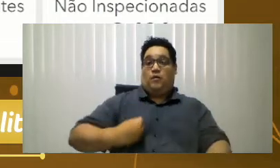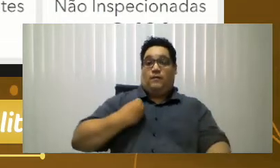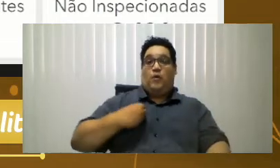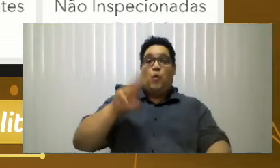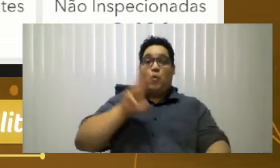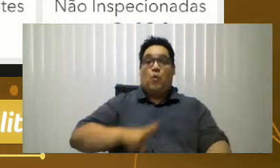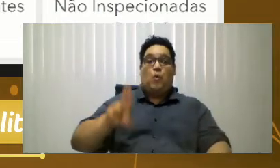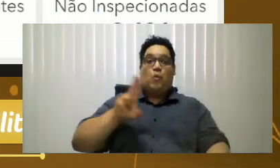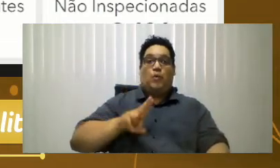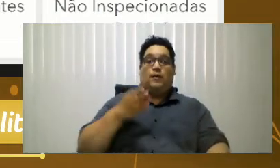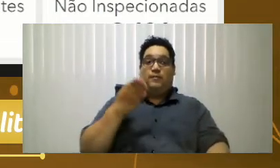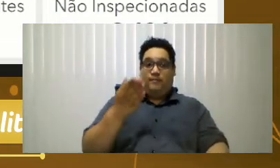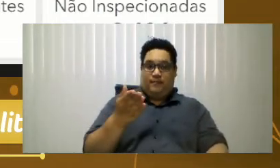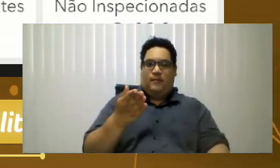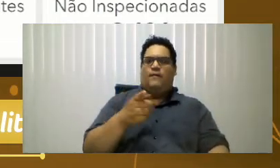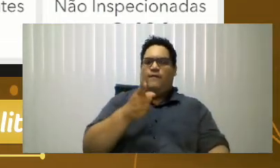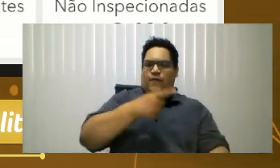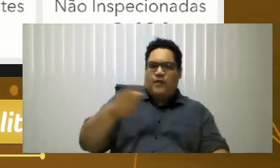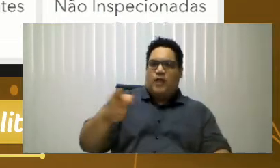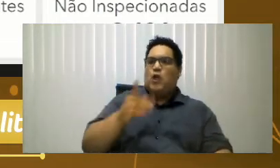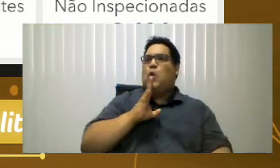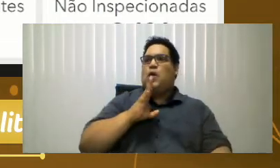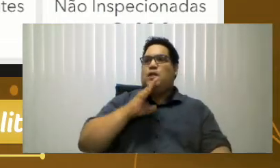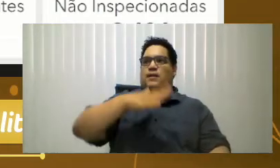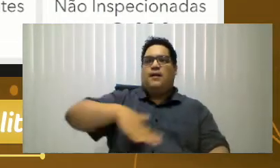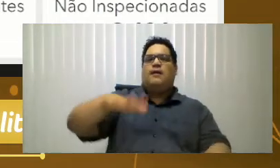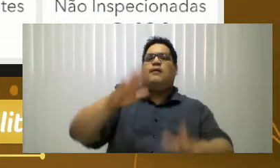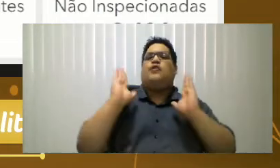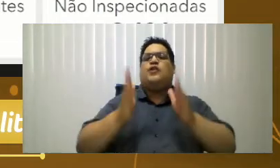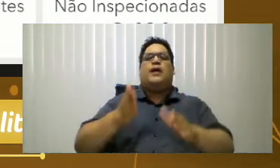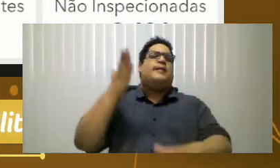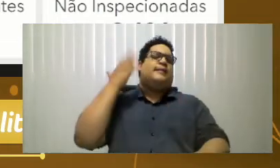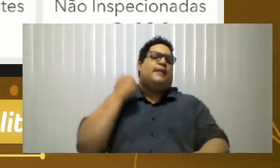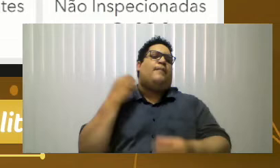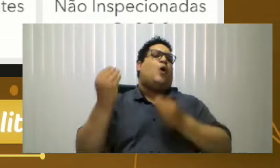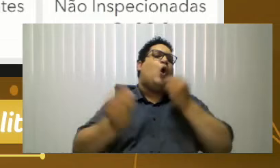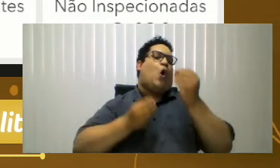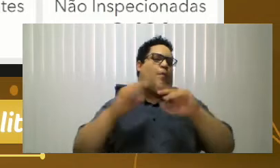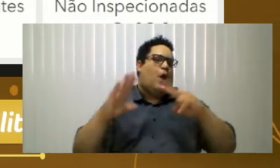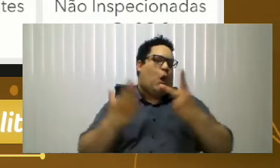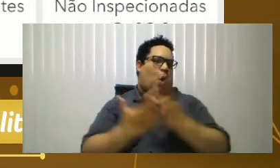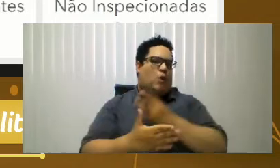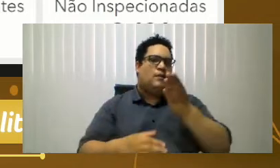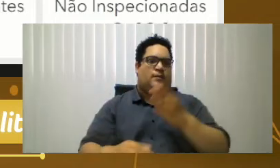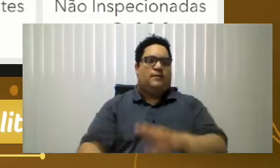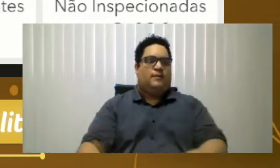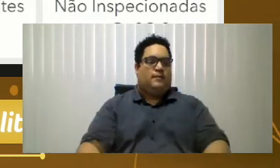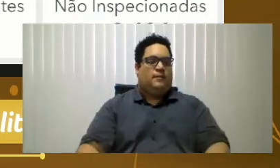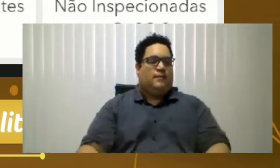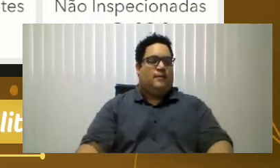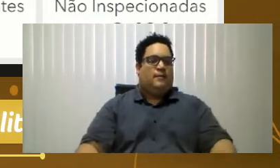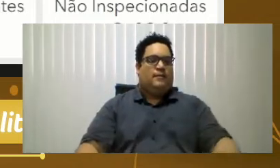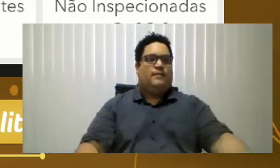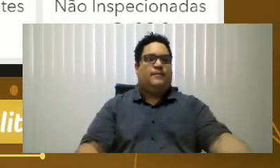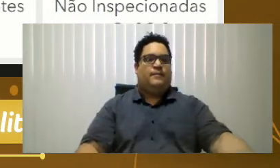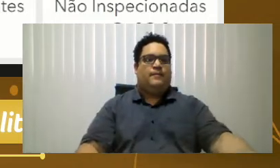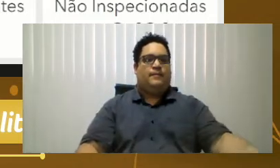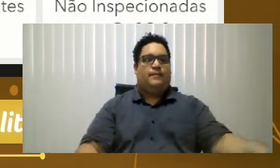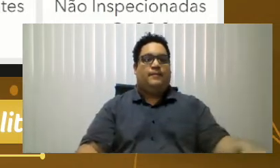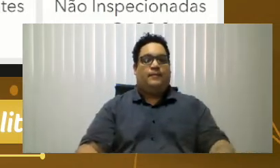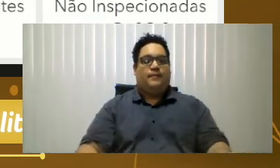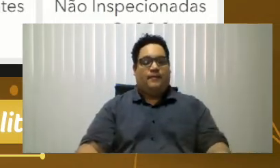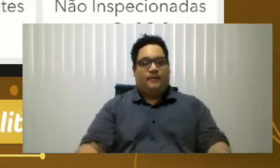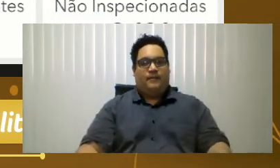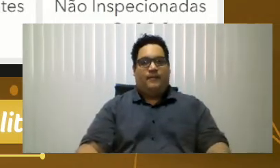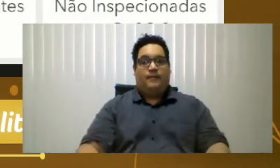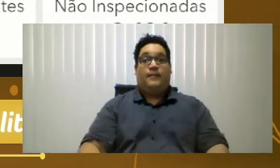Quem já tem algum tipo de conhecimento da área já percebe como que é essa plataforma. E isso só é possível porque